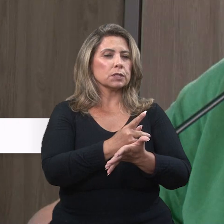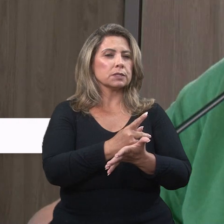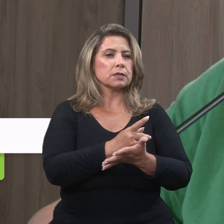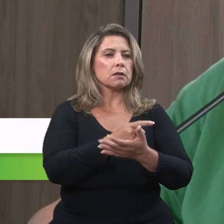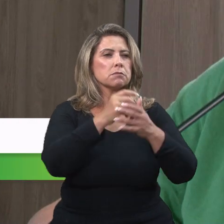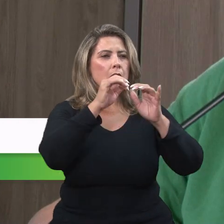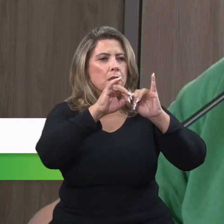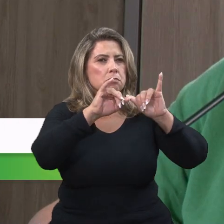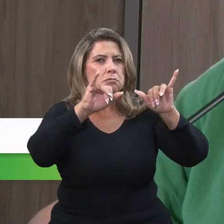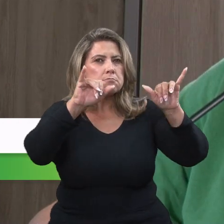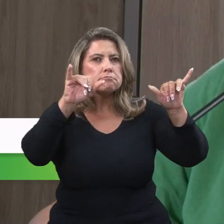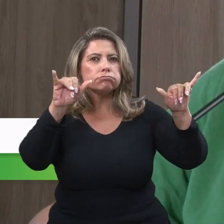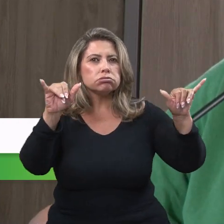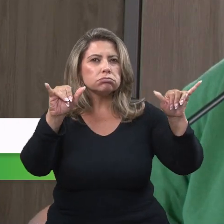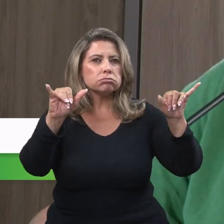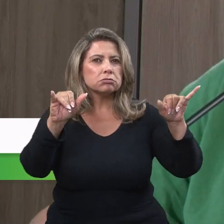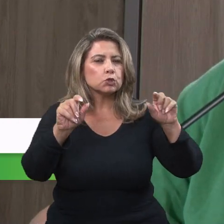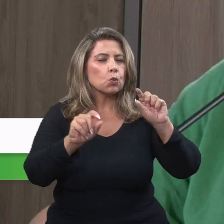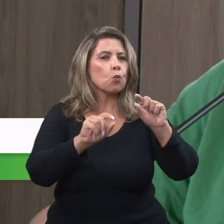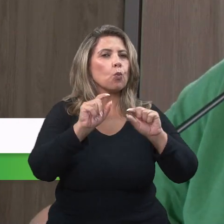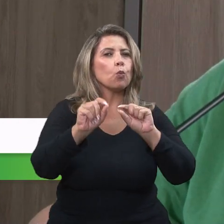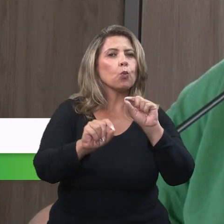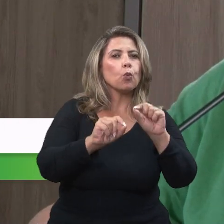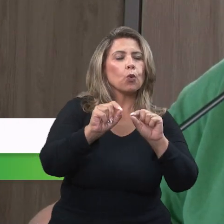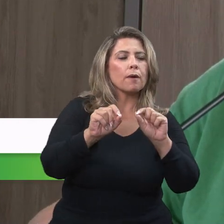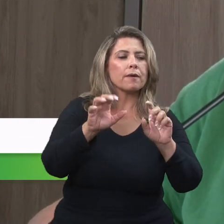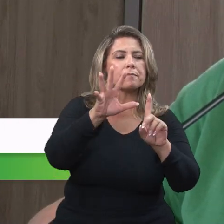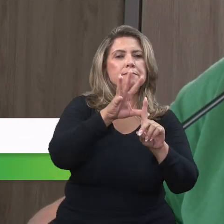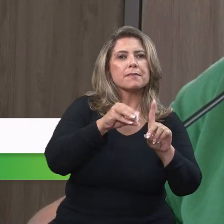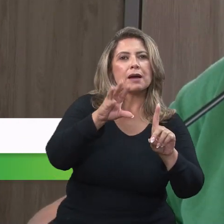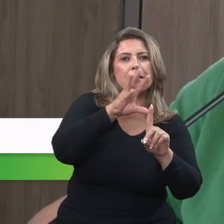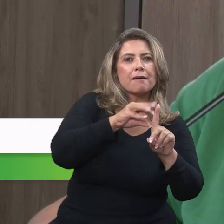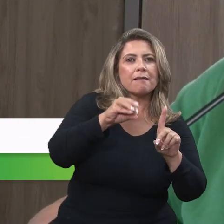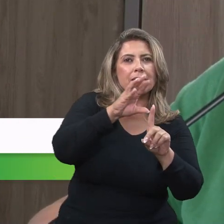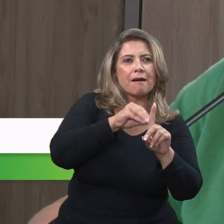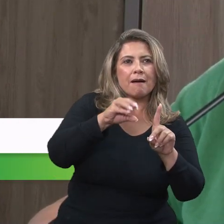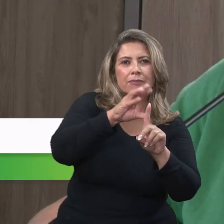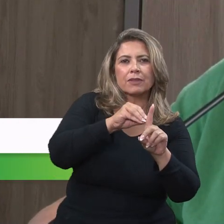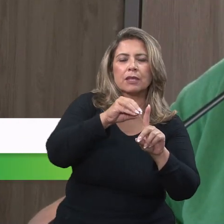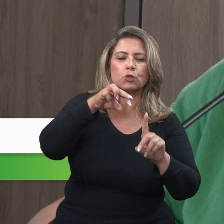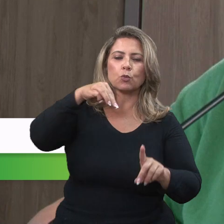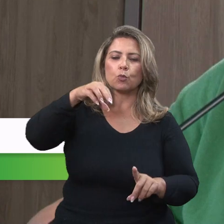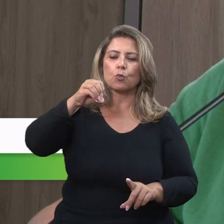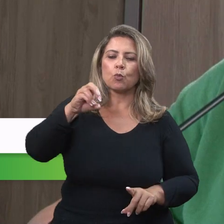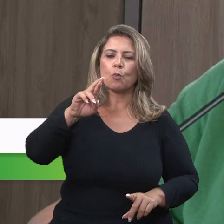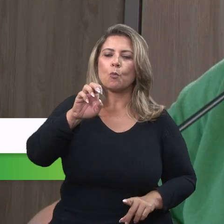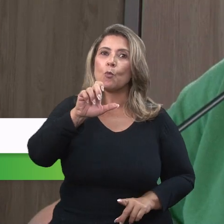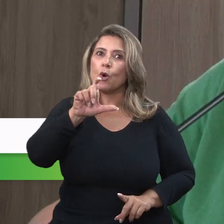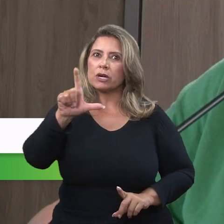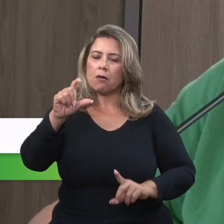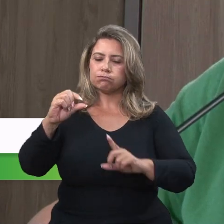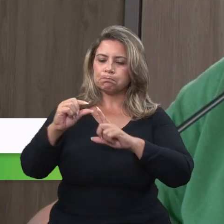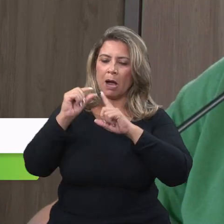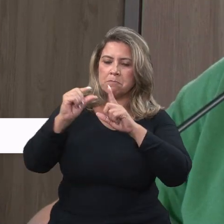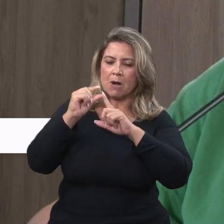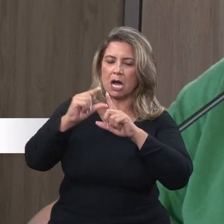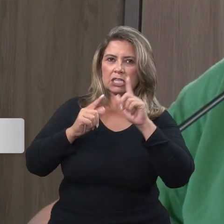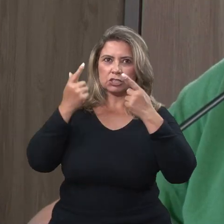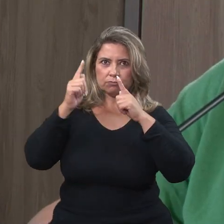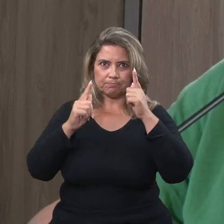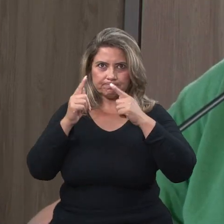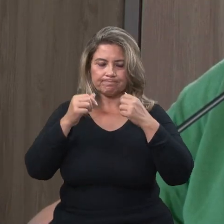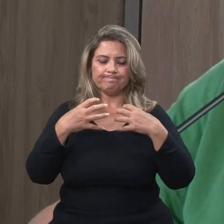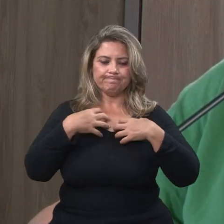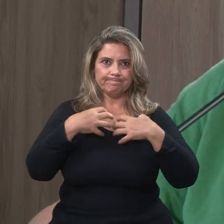de uma infração, no caso do assédio, pode ser moral ou sexual, agora a gente está tratando principalmente aqui por conta